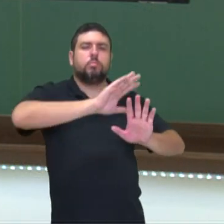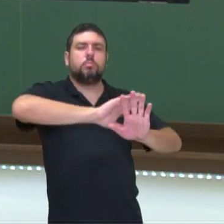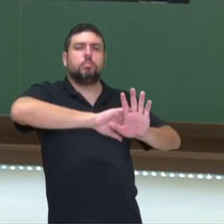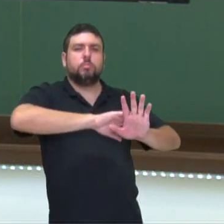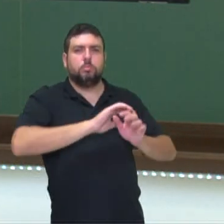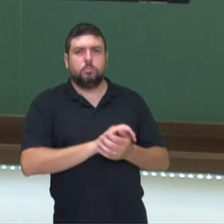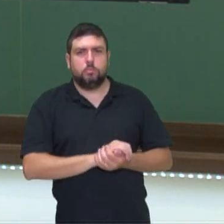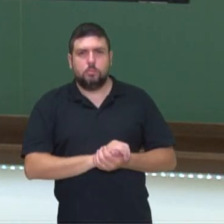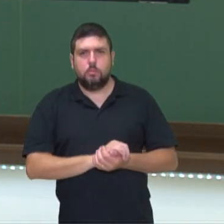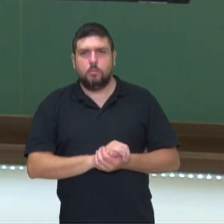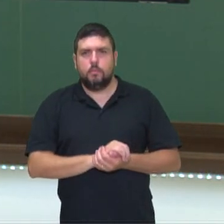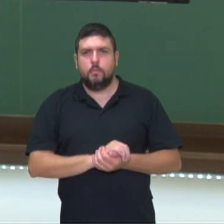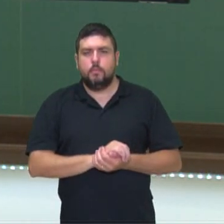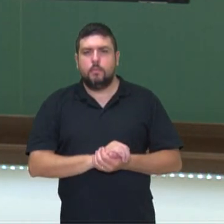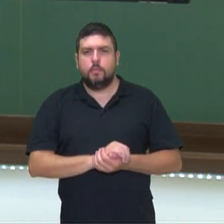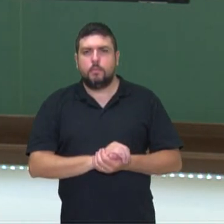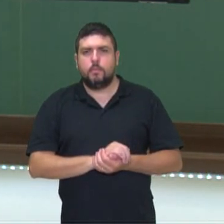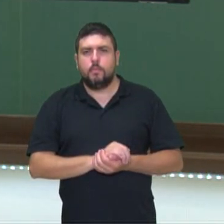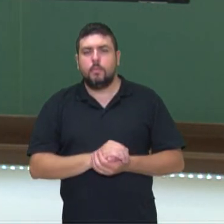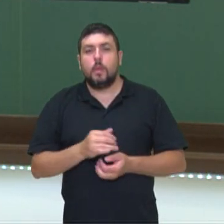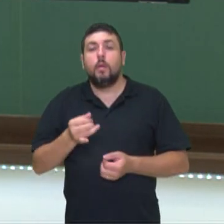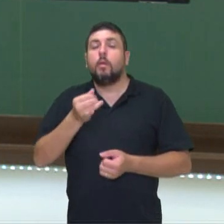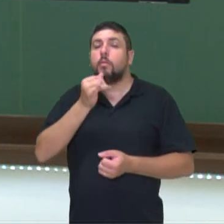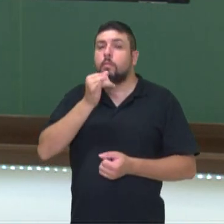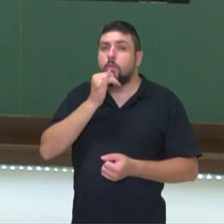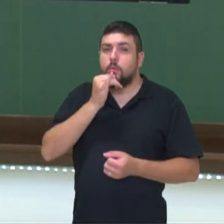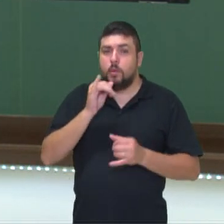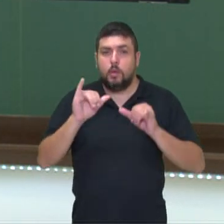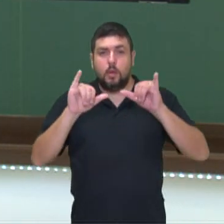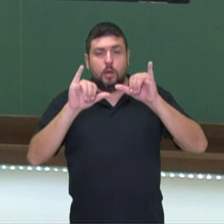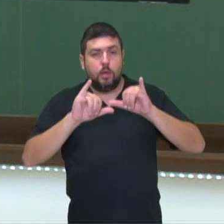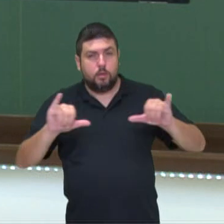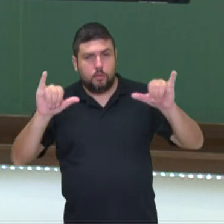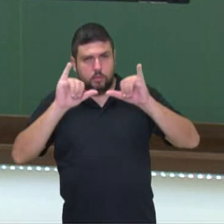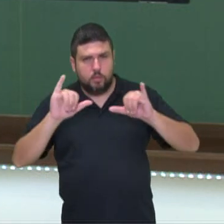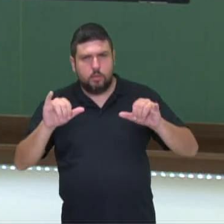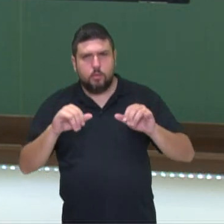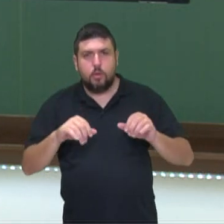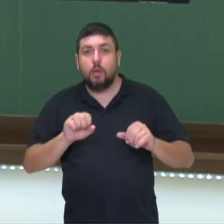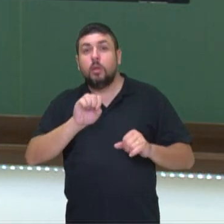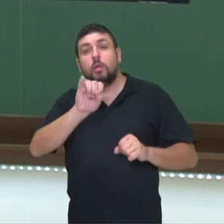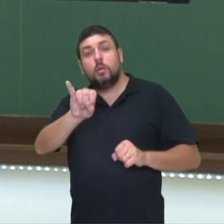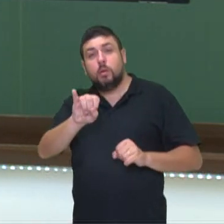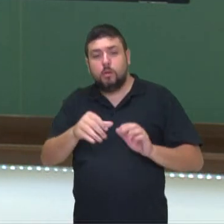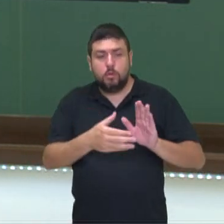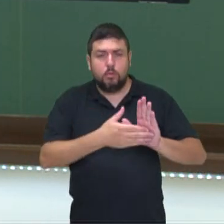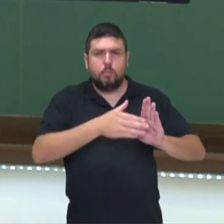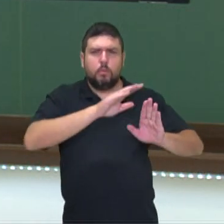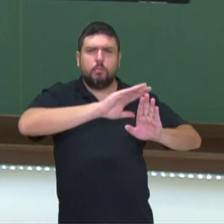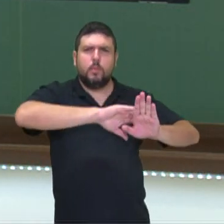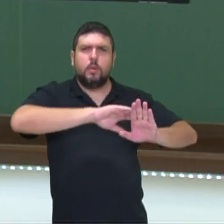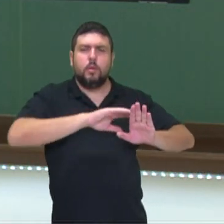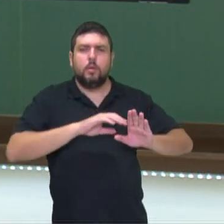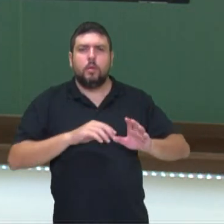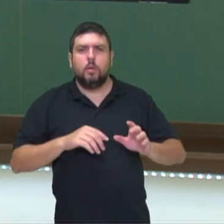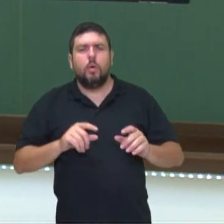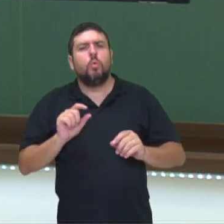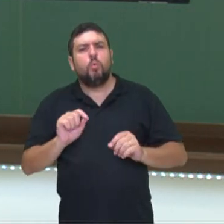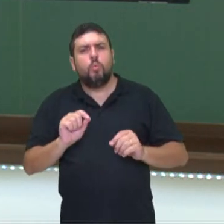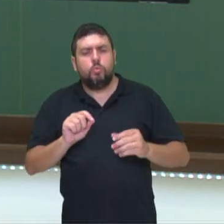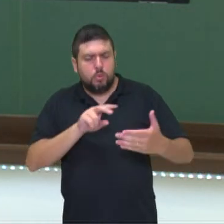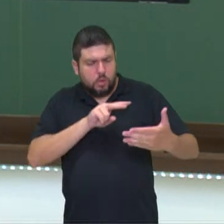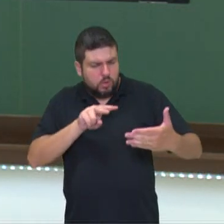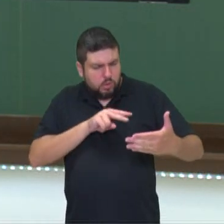estudo. Uma notícia que, por consequência, tem um duplo sentido, ela vai causar uma desinformação de